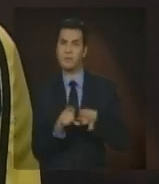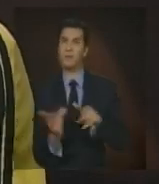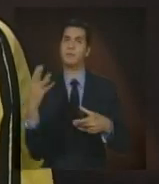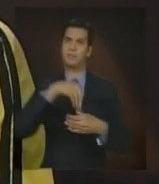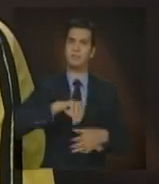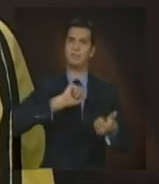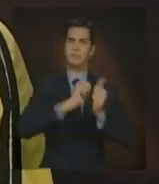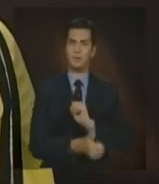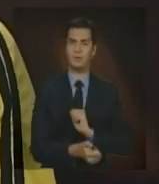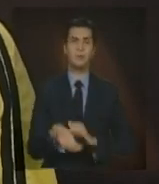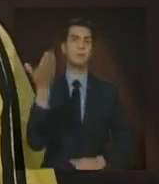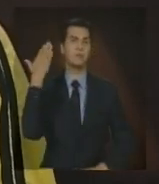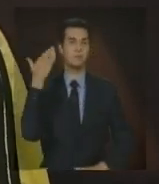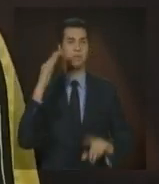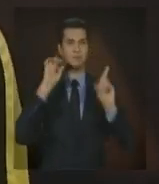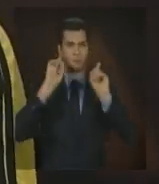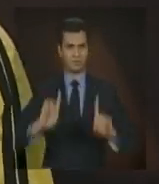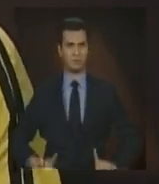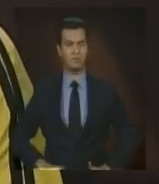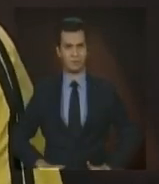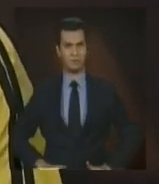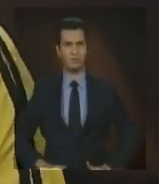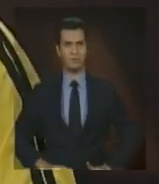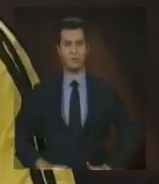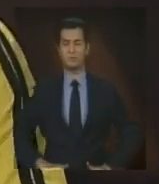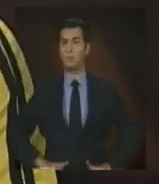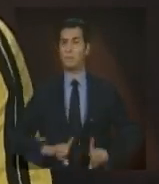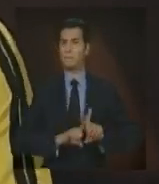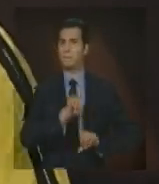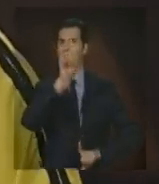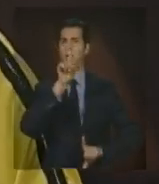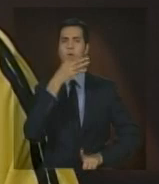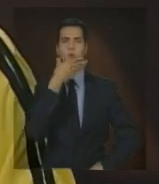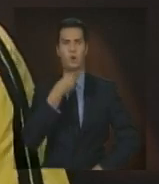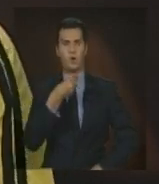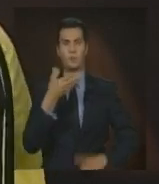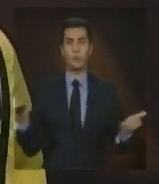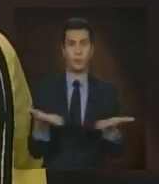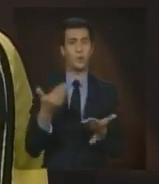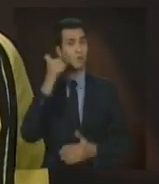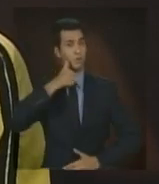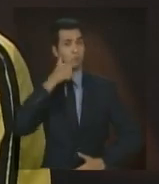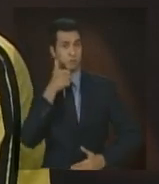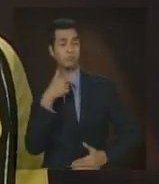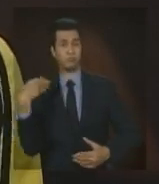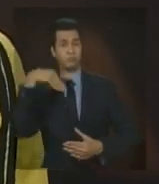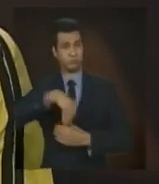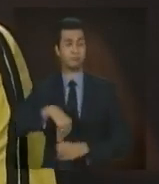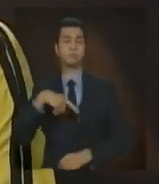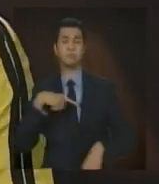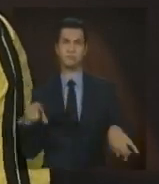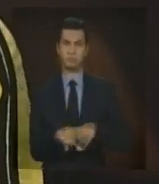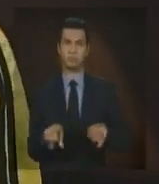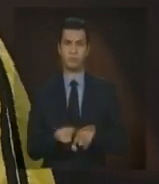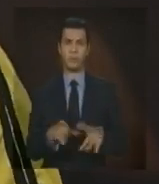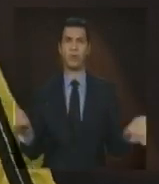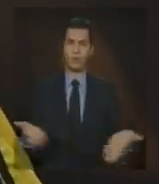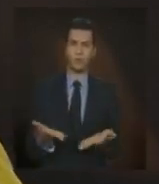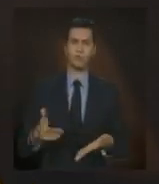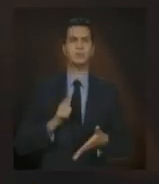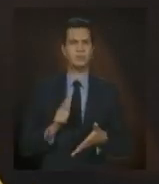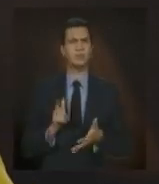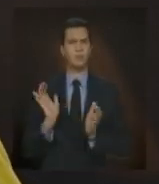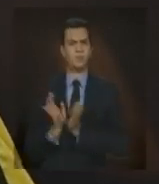era muito mais restrito aos homens, né? Mas hoje as mulheres já estão muito mais abertas, principalmente no esporte coletivo. Hoje nós já temos muitas